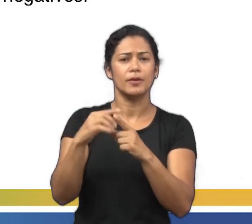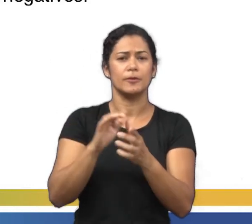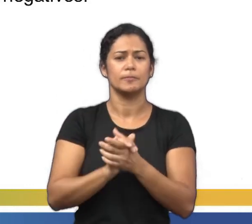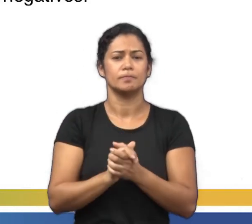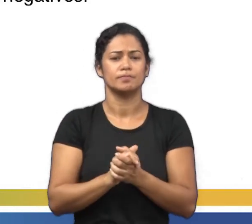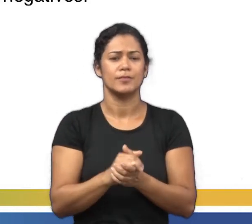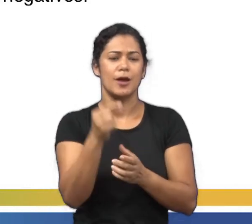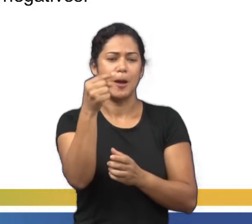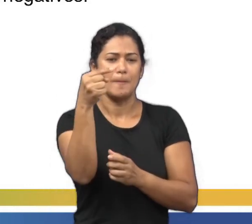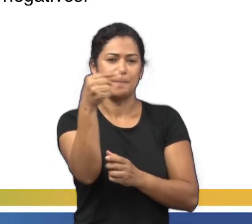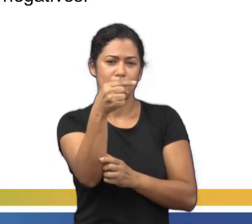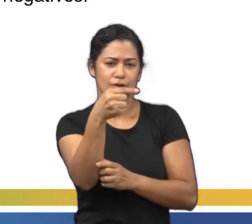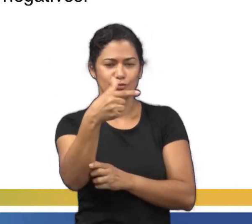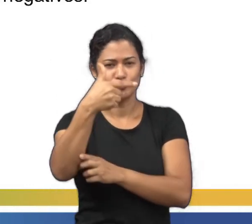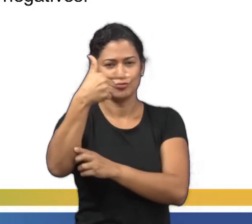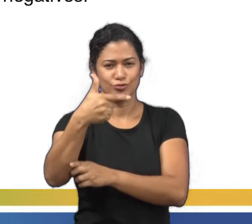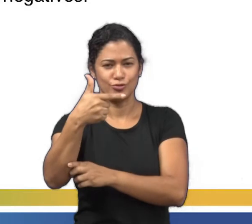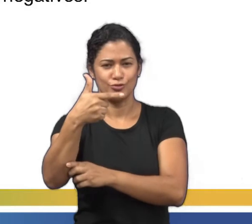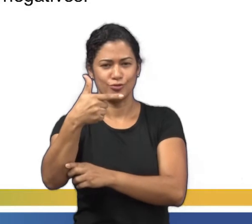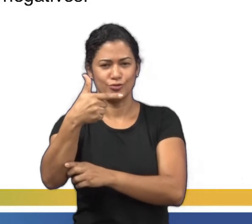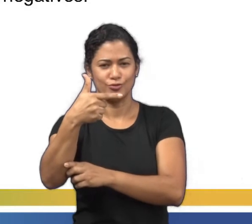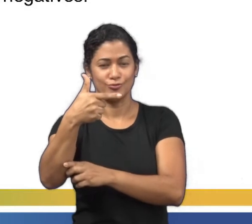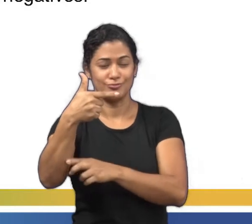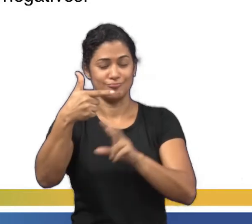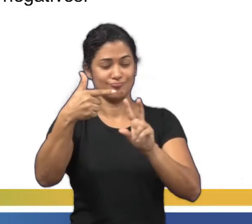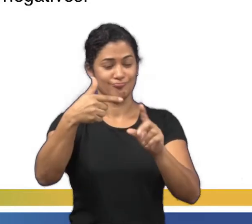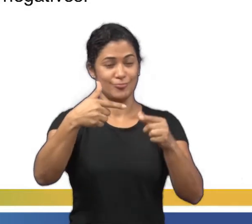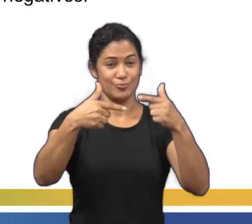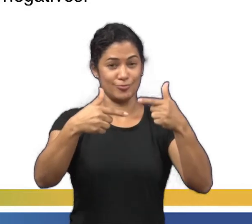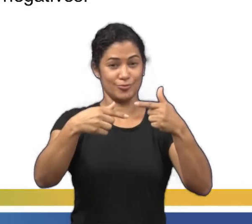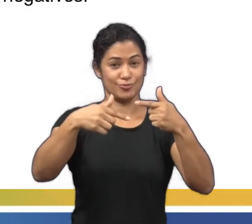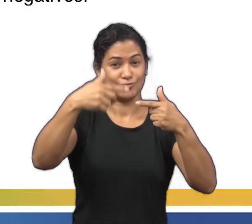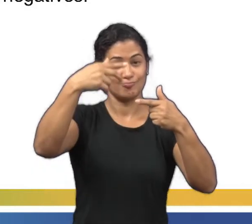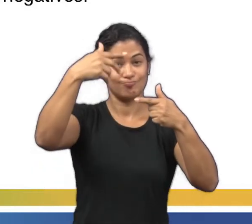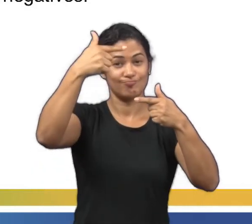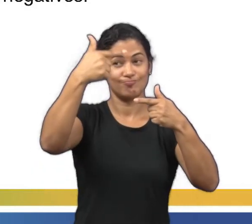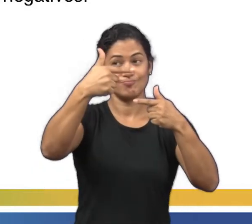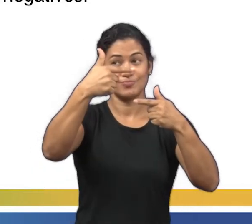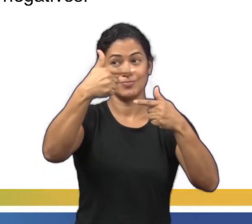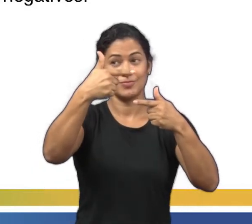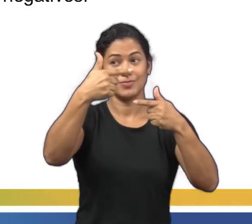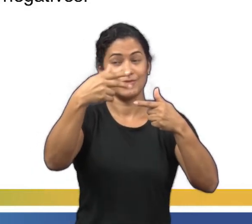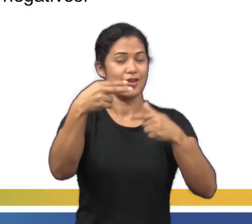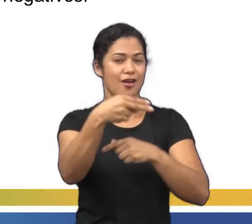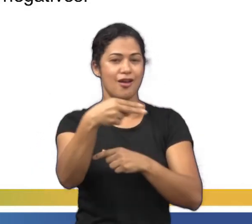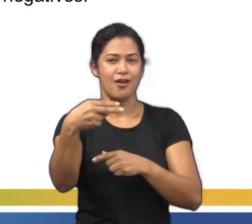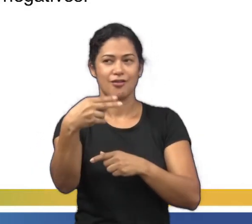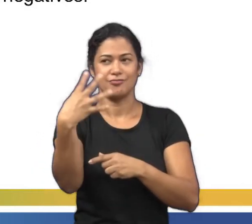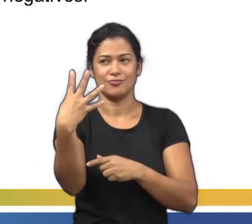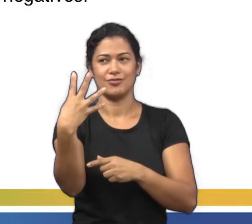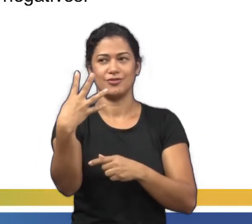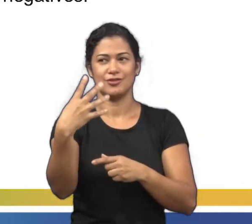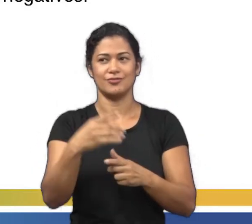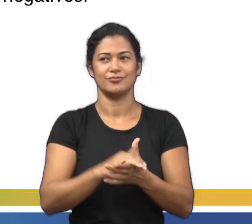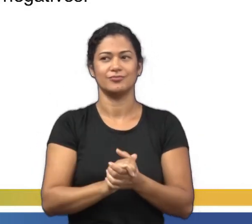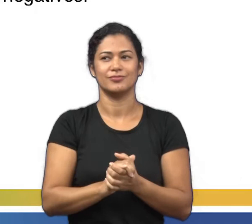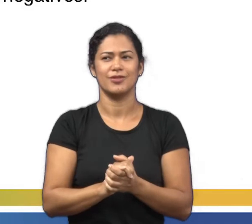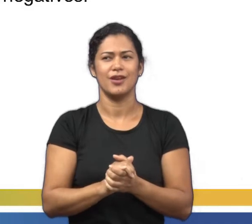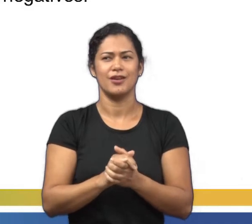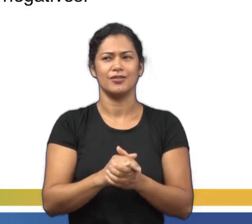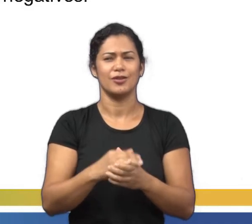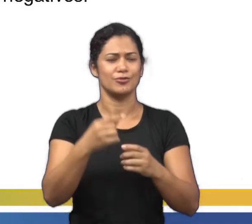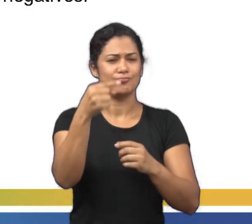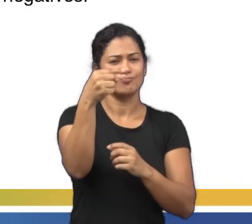menos 2 ao quadrado, dá 4, porque menos 2 vezes menos 2, menos com menos, mais 2 vezes 2, 4.